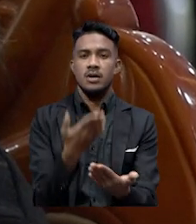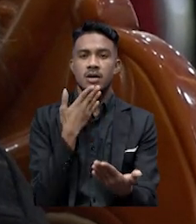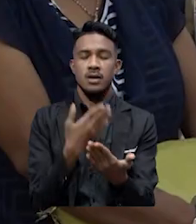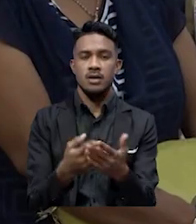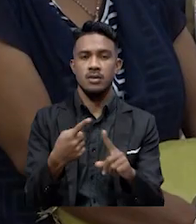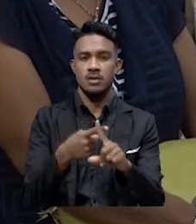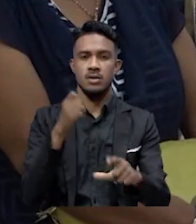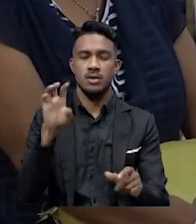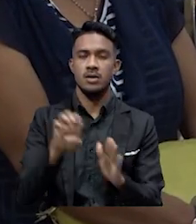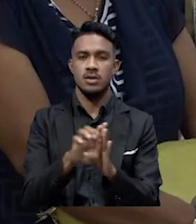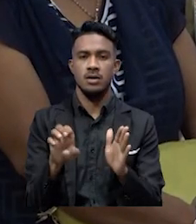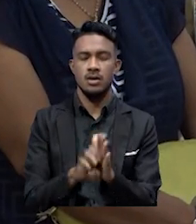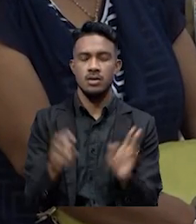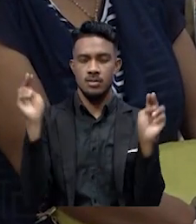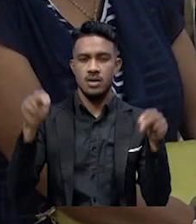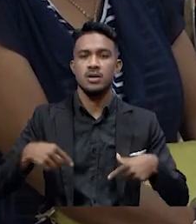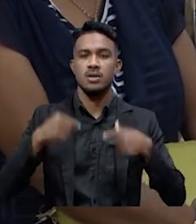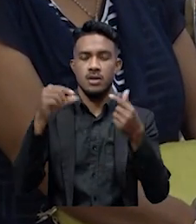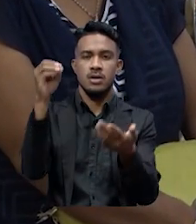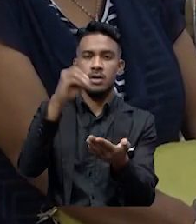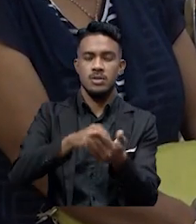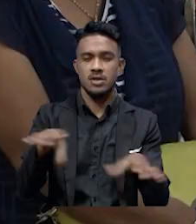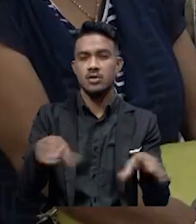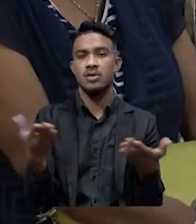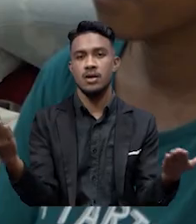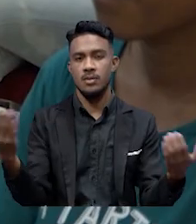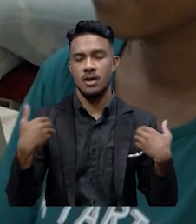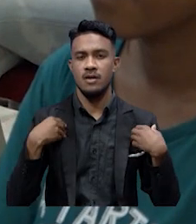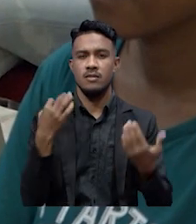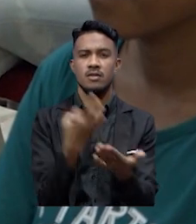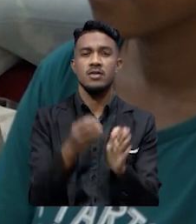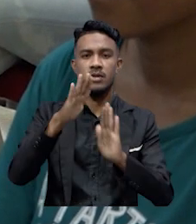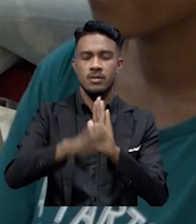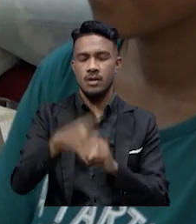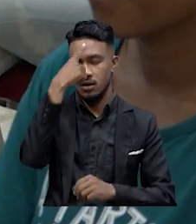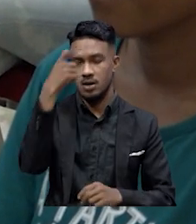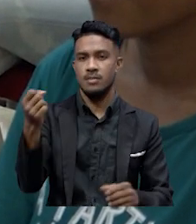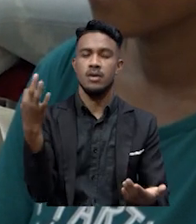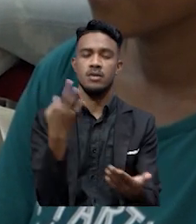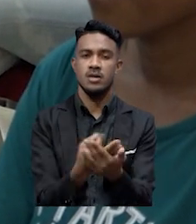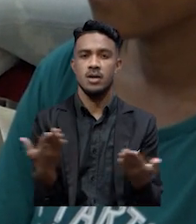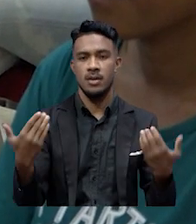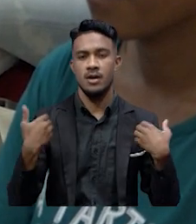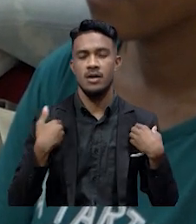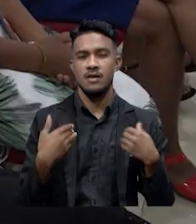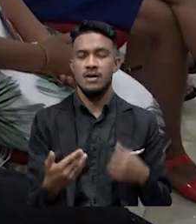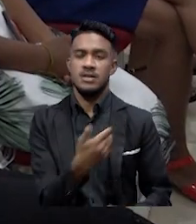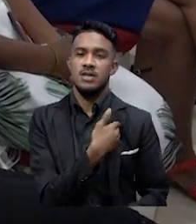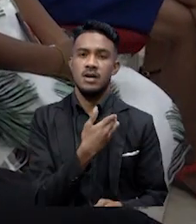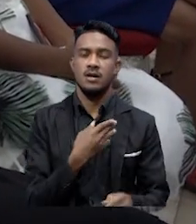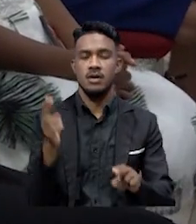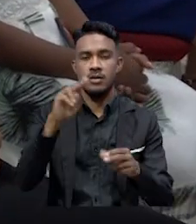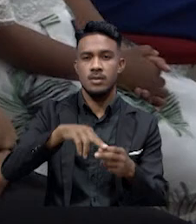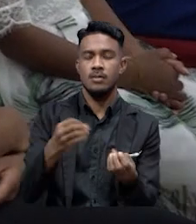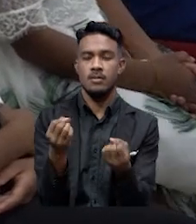Social mos precisa estar o fundo para trabalhador sira nebe o vencimento mínimo. Tamba padrão salário nebe iha sida o suficiente ba trabalhador